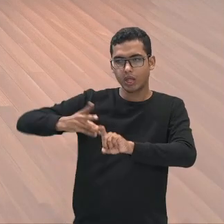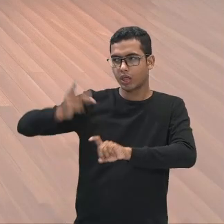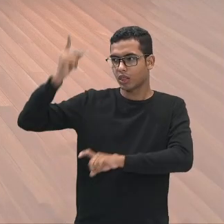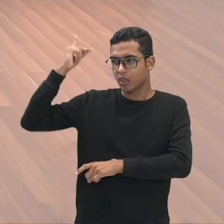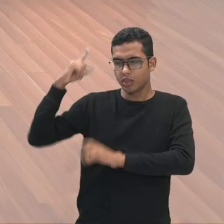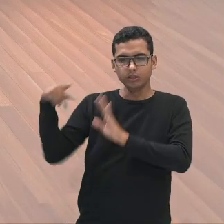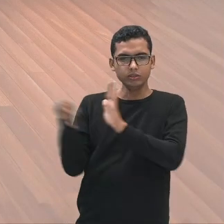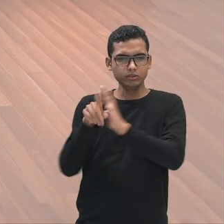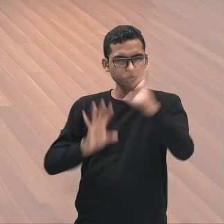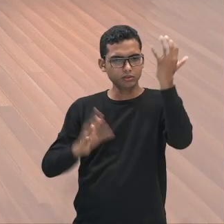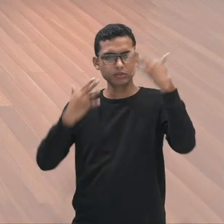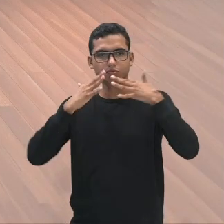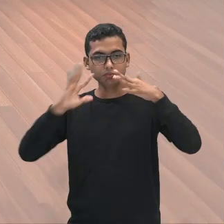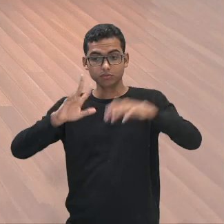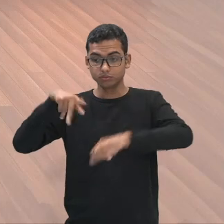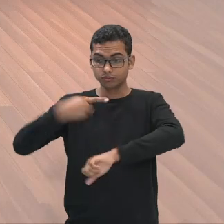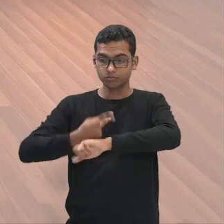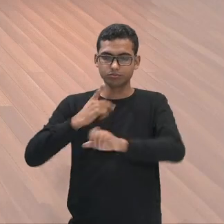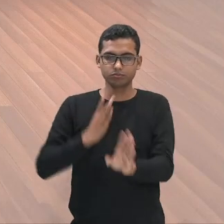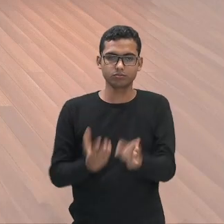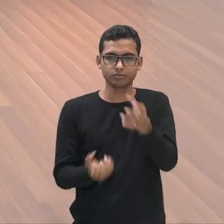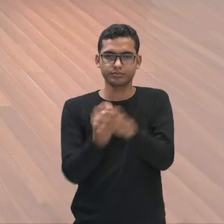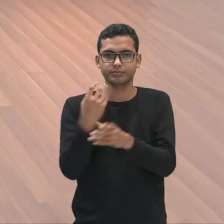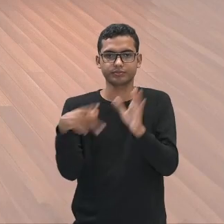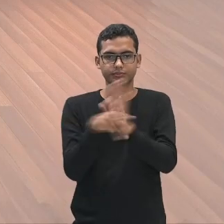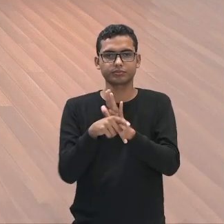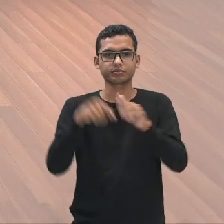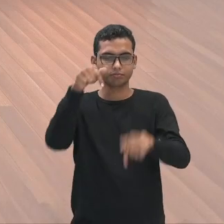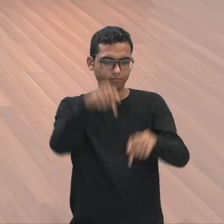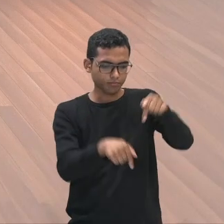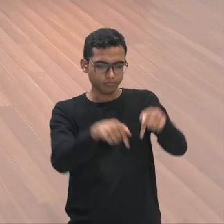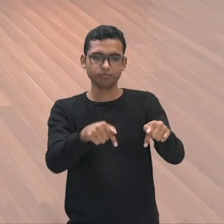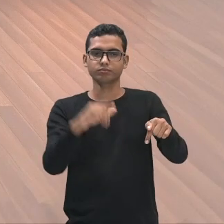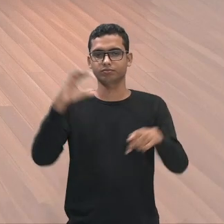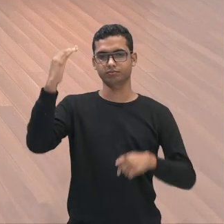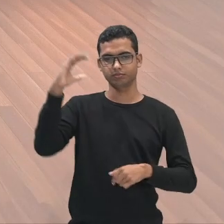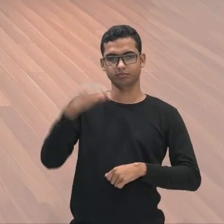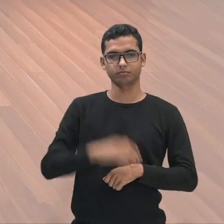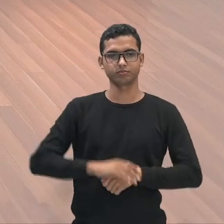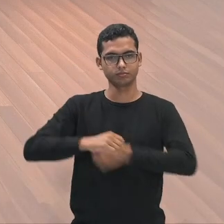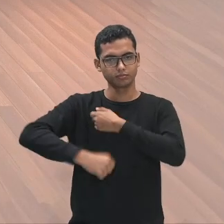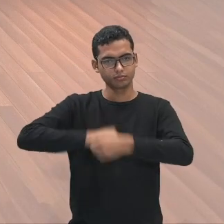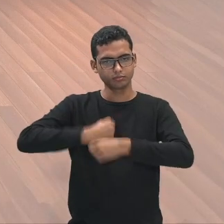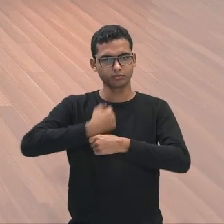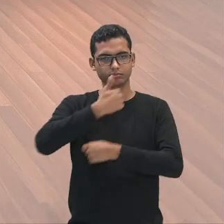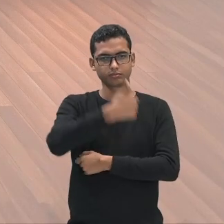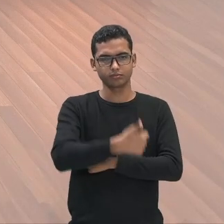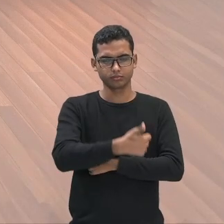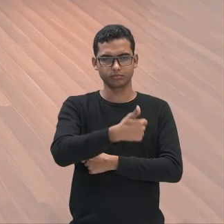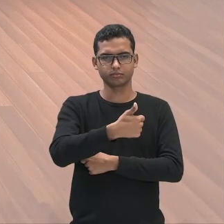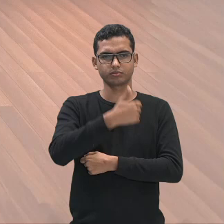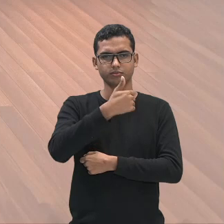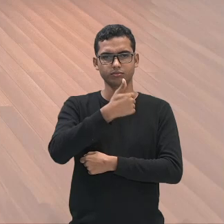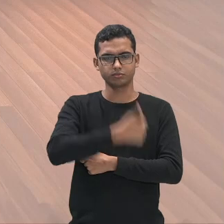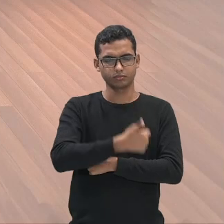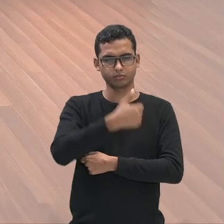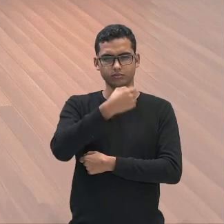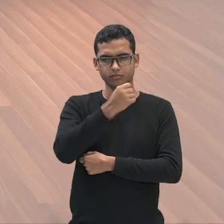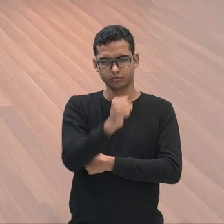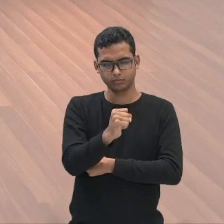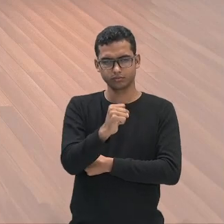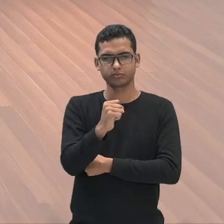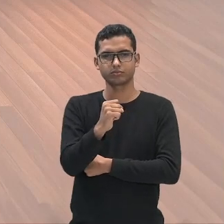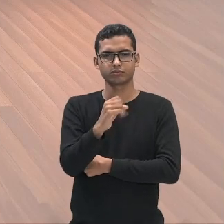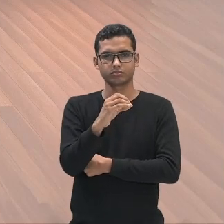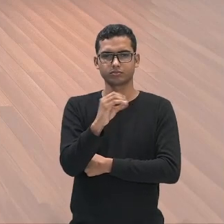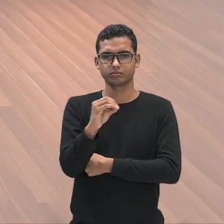uma explicação mais científica da química. Isso, professor. Em 1808, houve um resgate desse